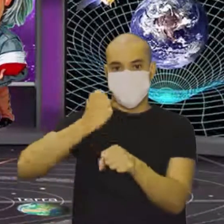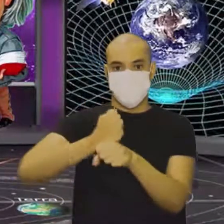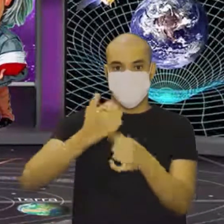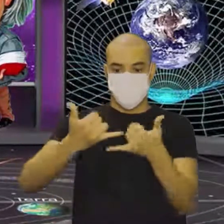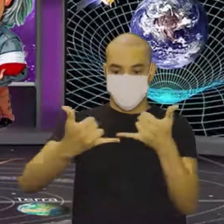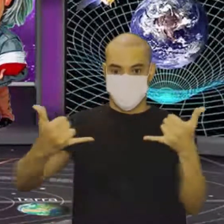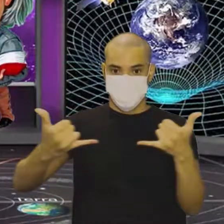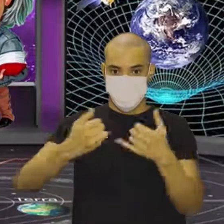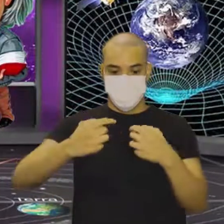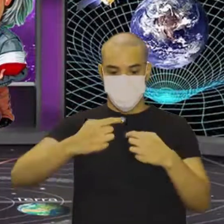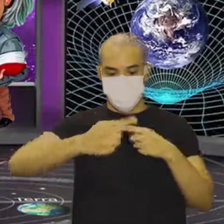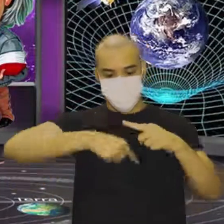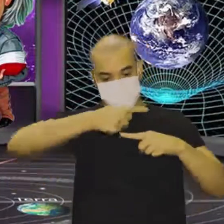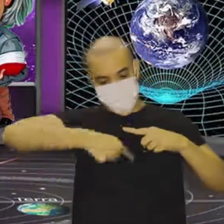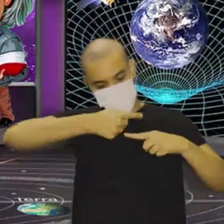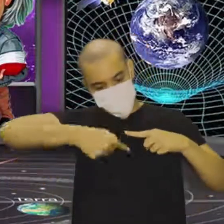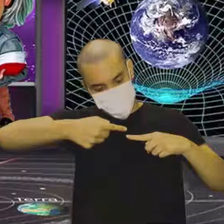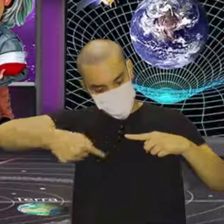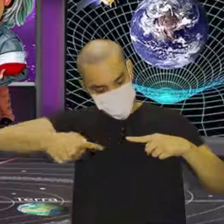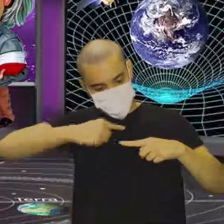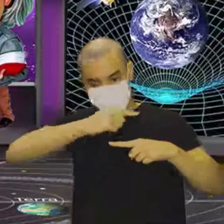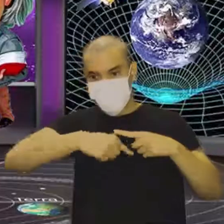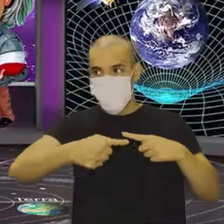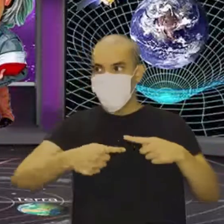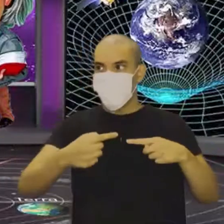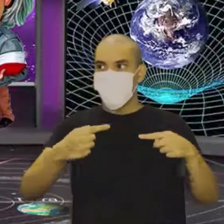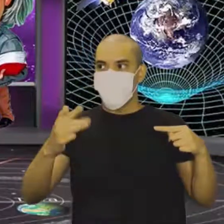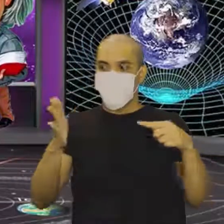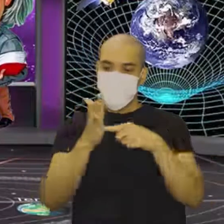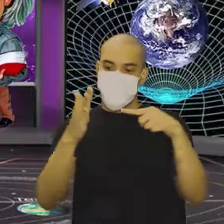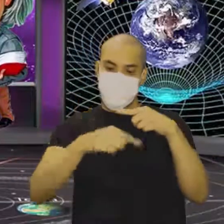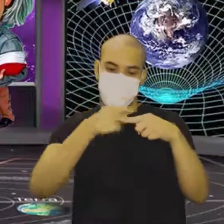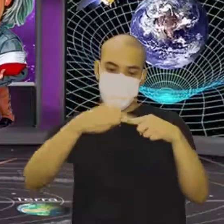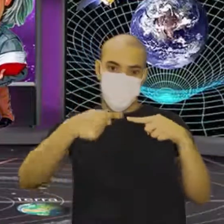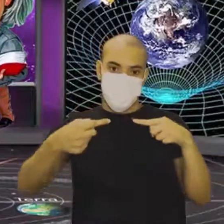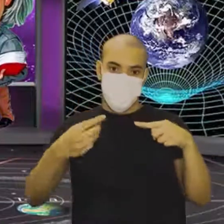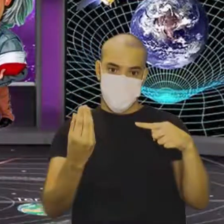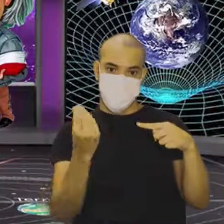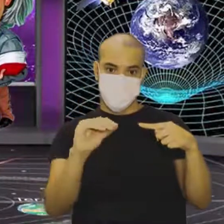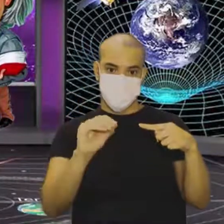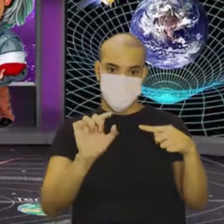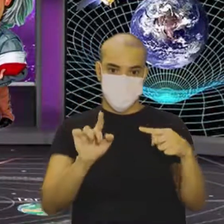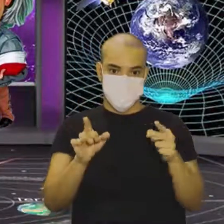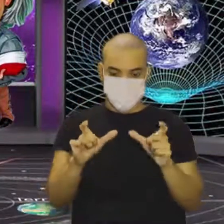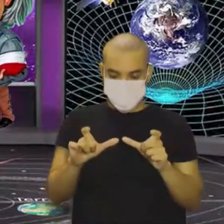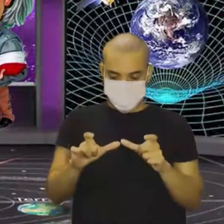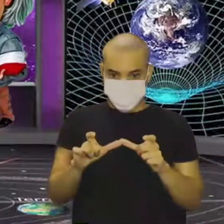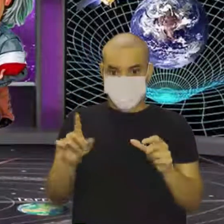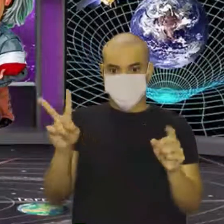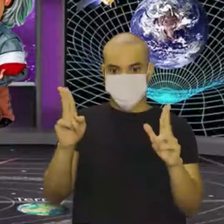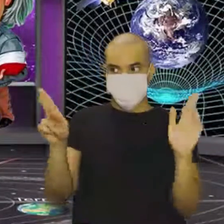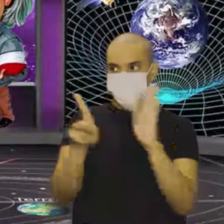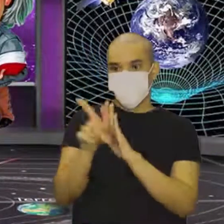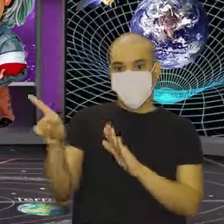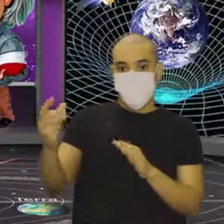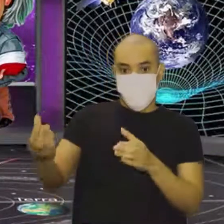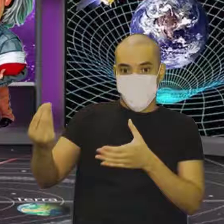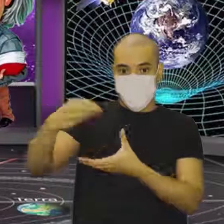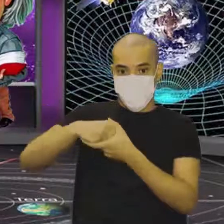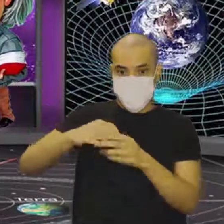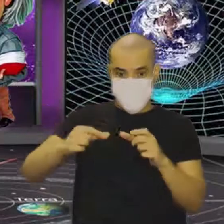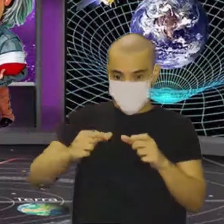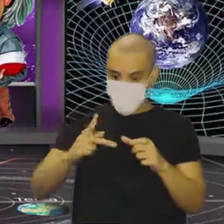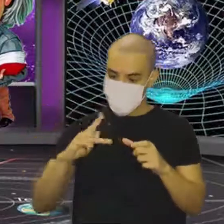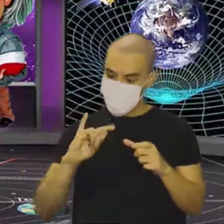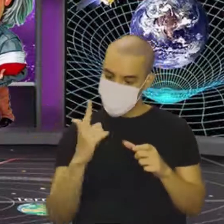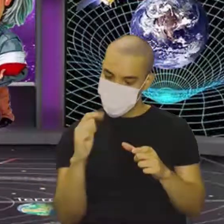de cobre, enrola, tá? Enrola aqui e deixa duas pontinhas assim, ó. Se você colocar aqui uma pilha,